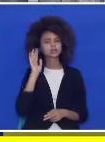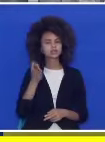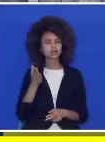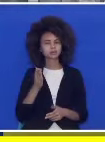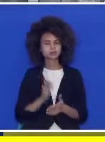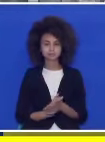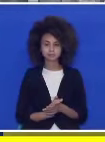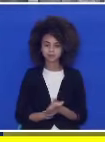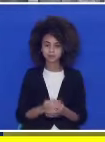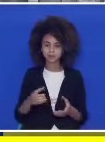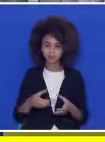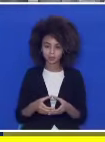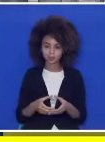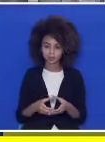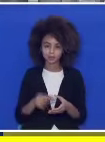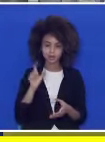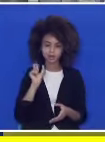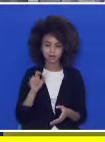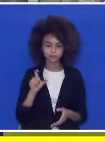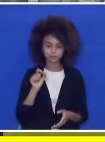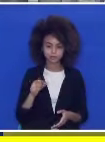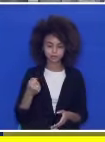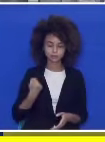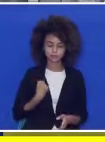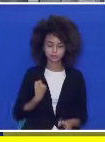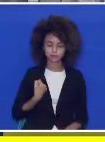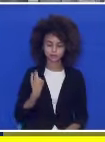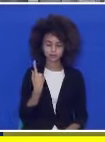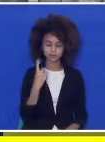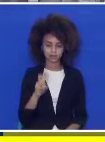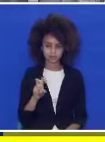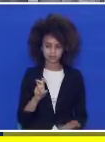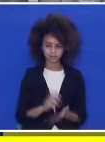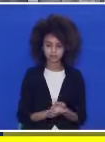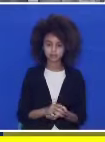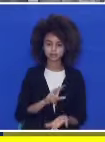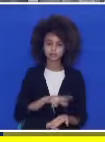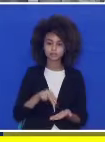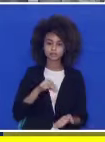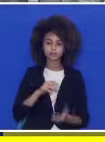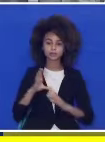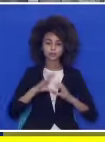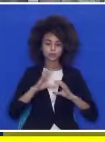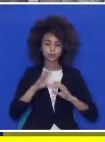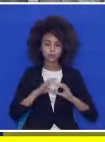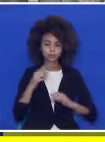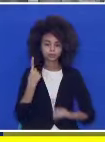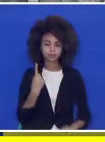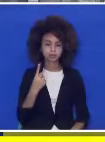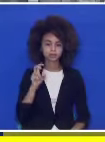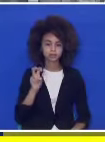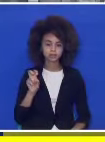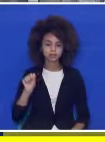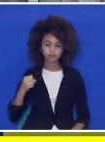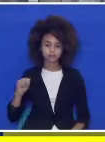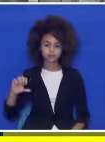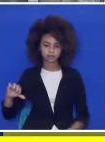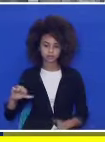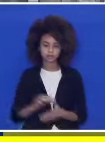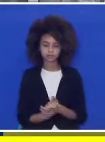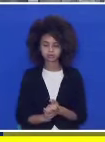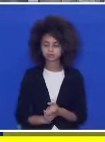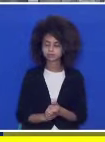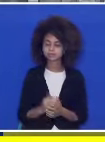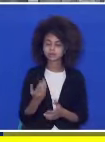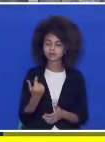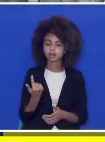Bola azul, número 15. Azul, 15. Sorteio do concurso 1589 da Time Mania.